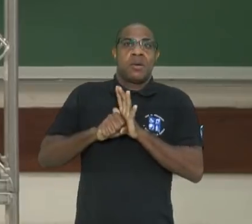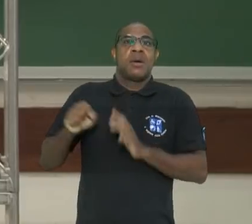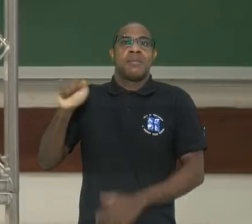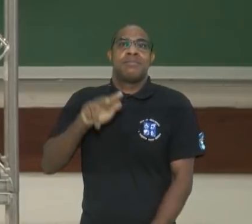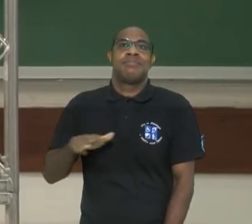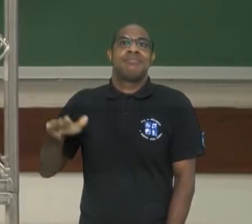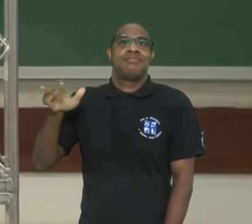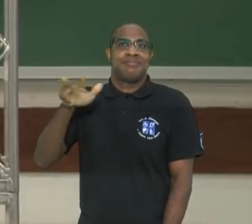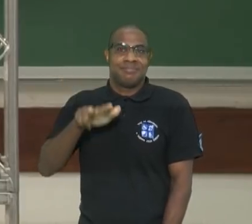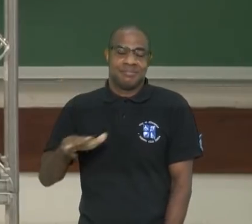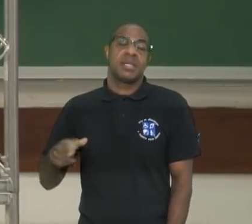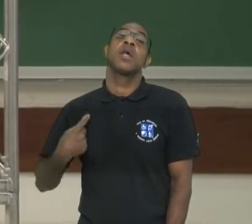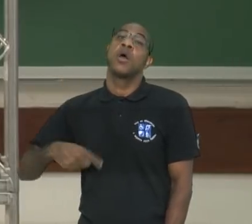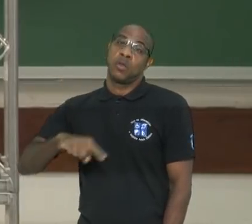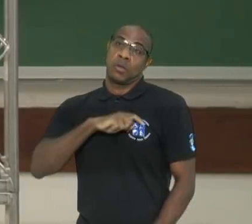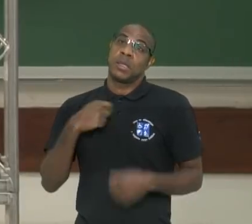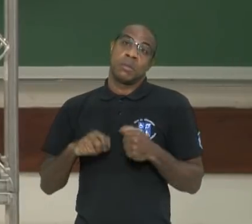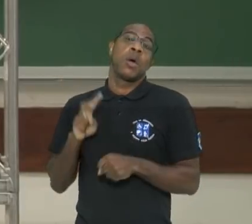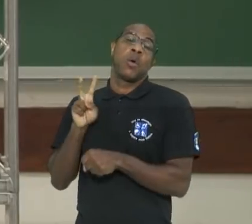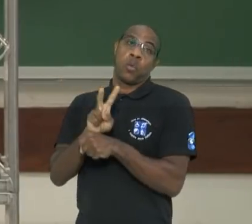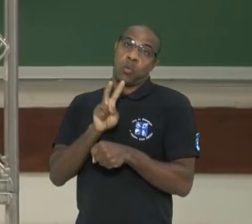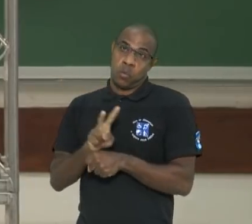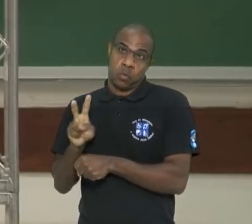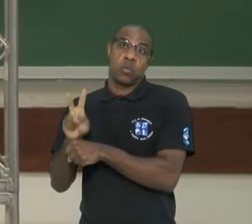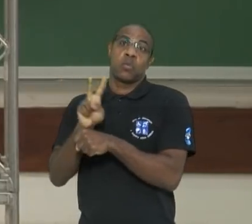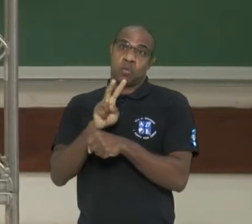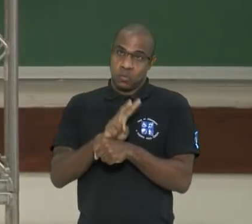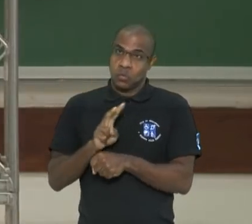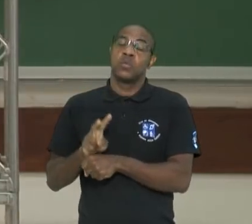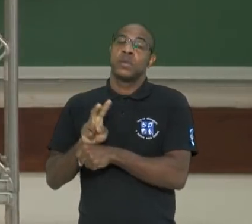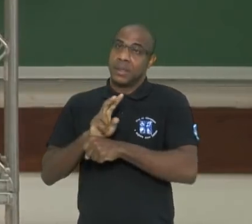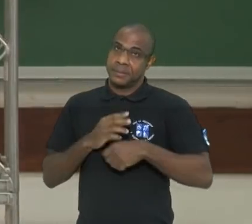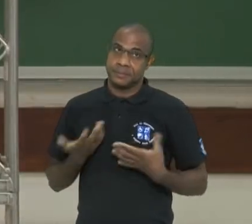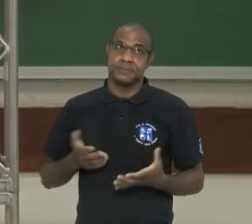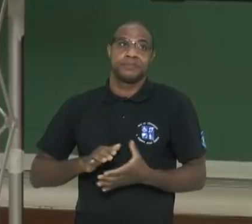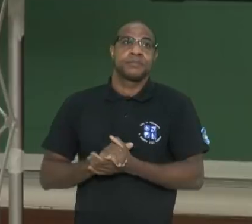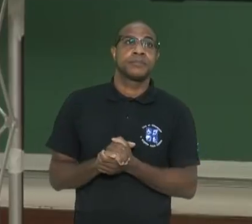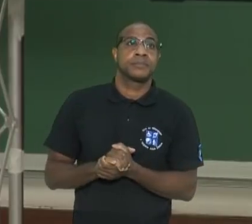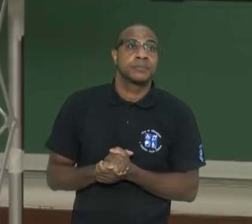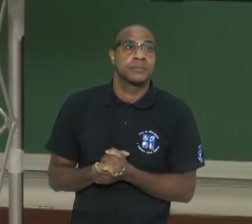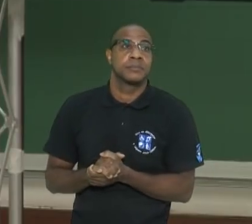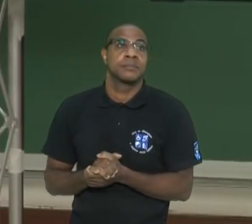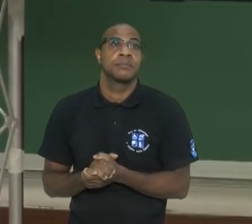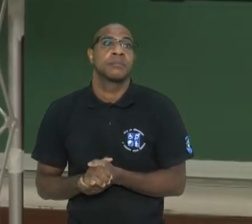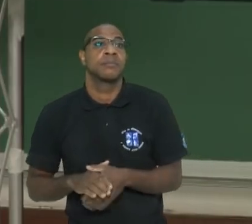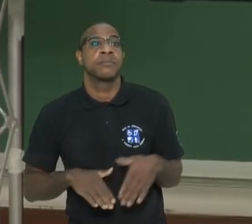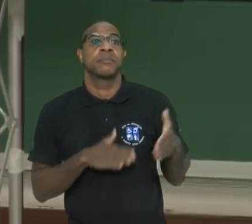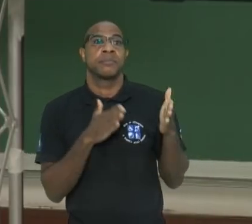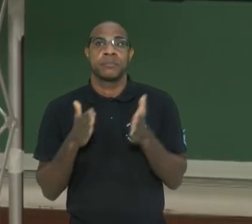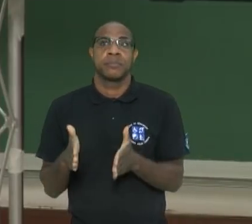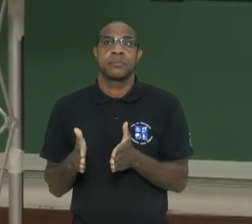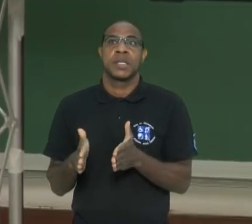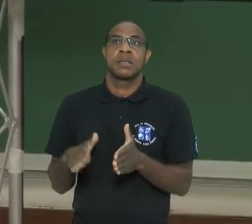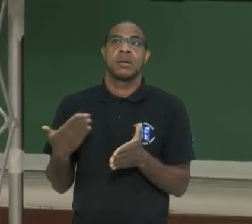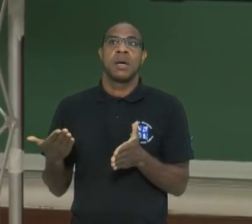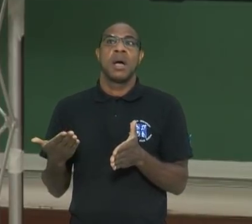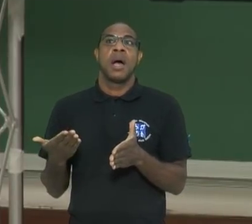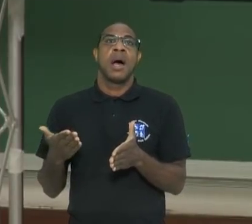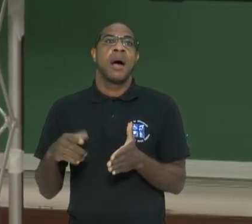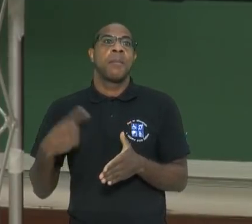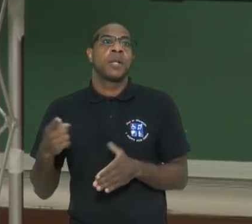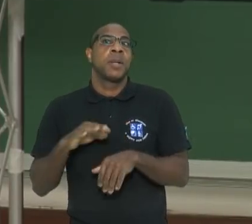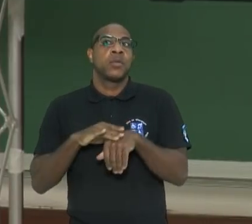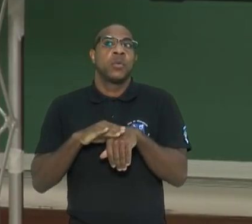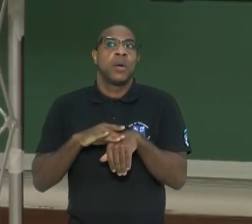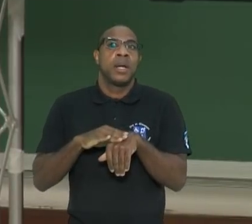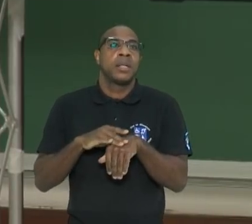se prevenir combatendo o mosquito transmissor. A próxima doença é a leishmaniose, também